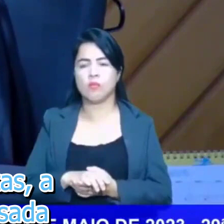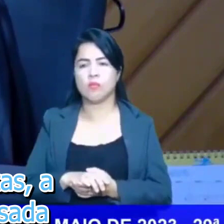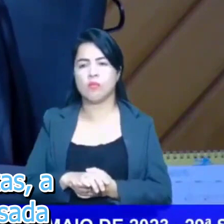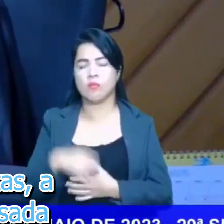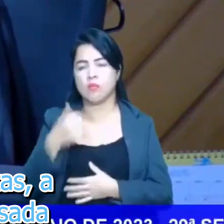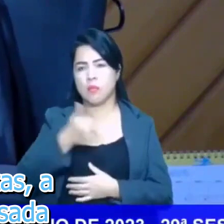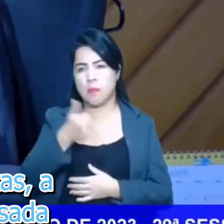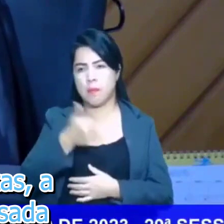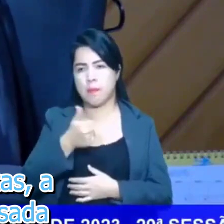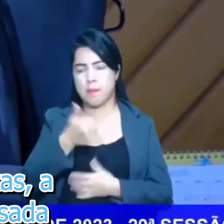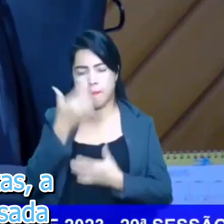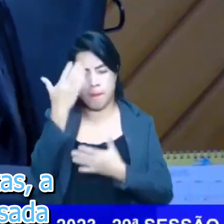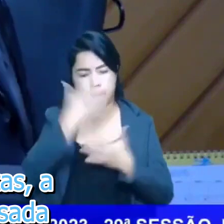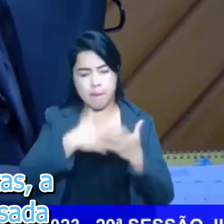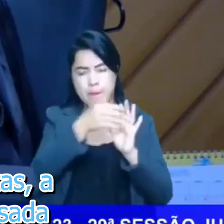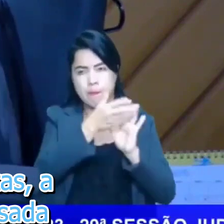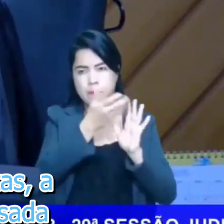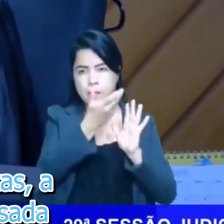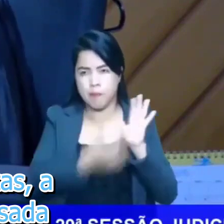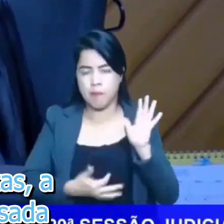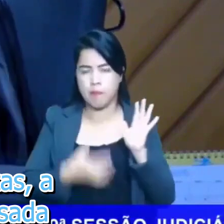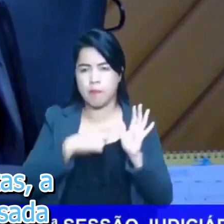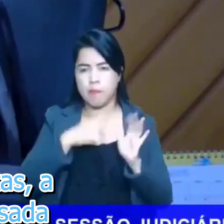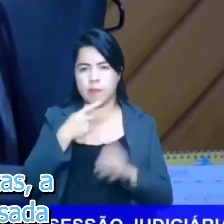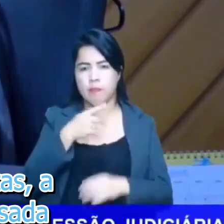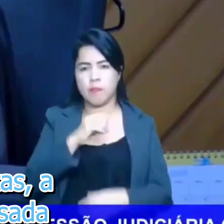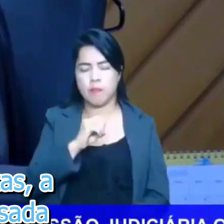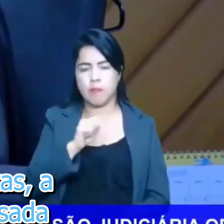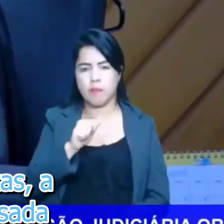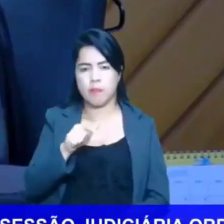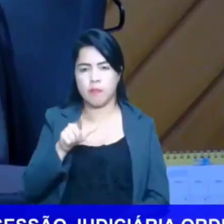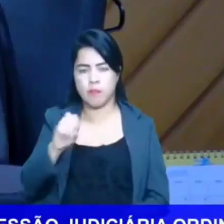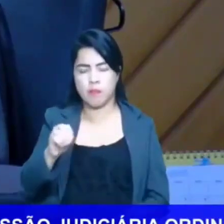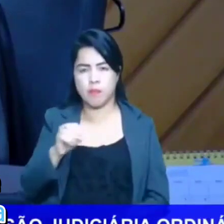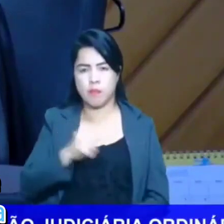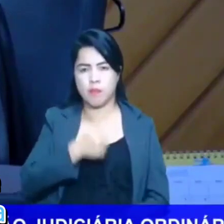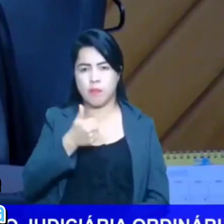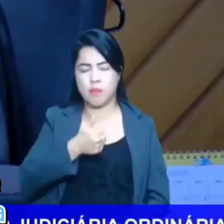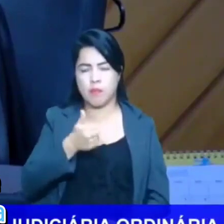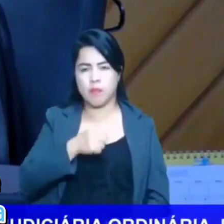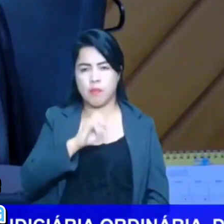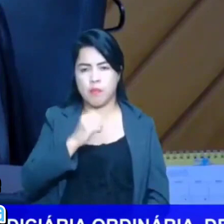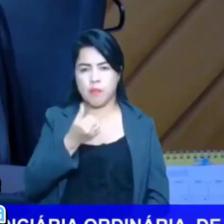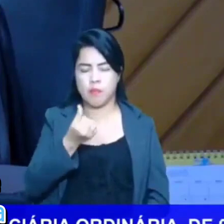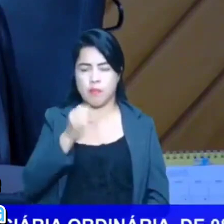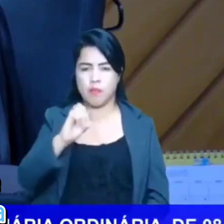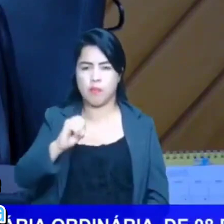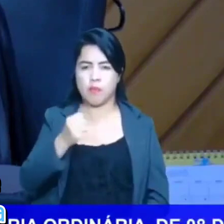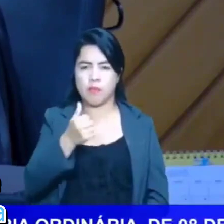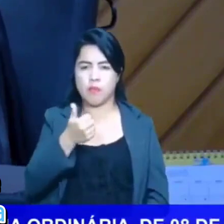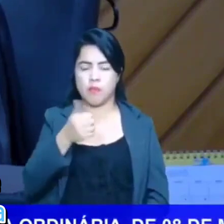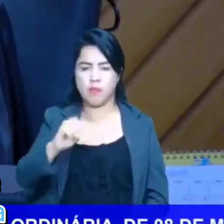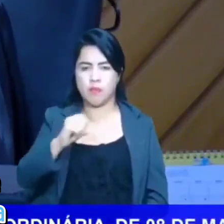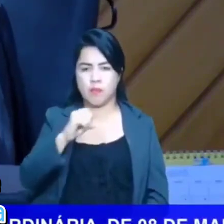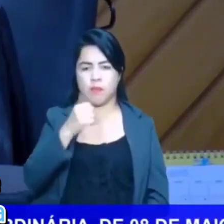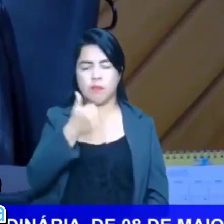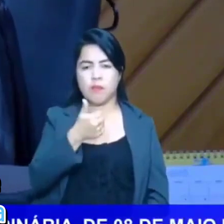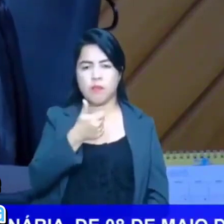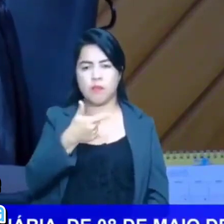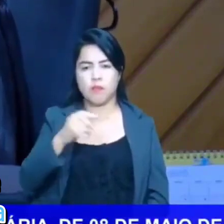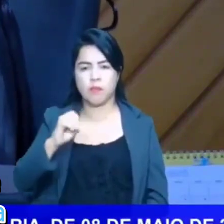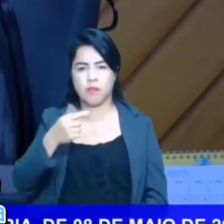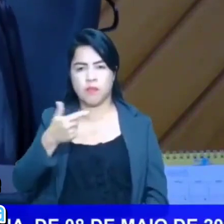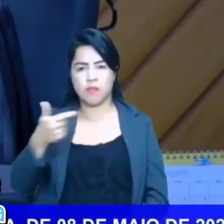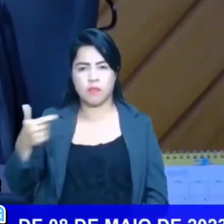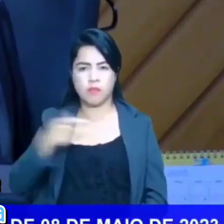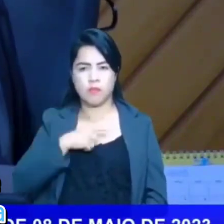primeira de ambas da juíza Paula Santos. O interessado na primeira, na 060-1060 de 2022, é